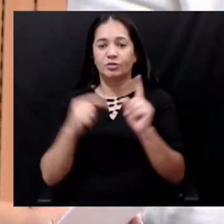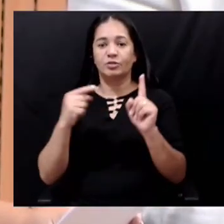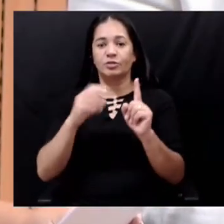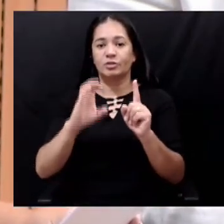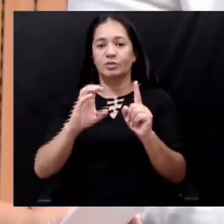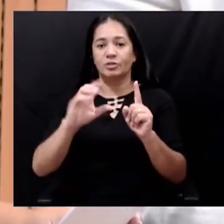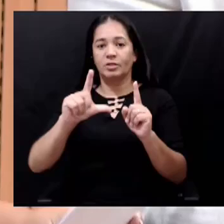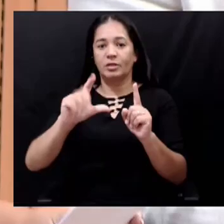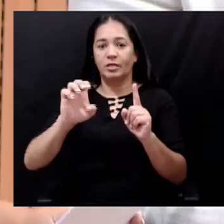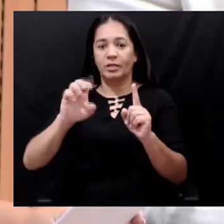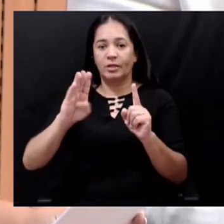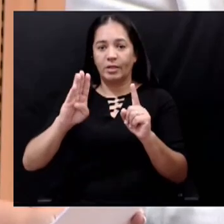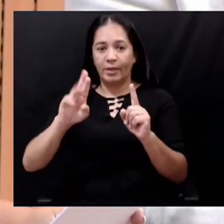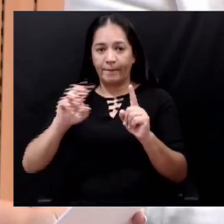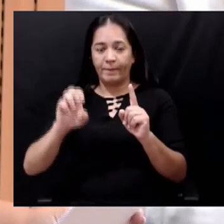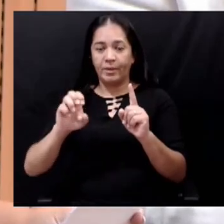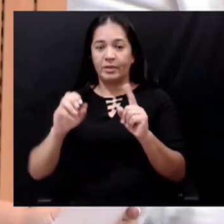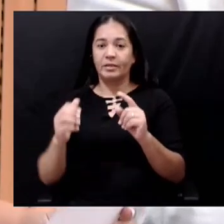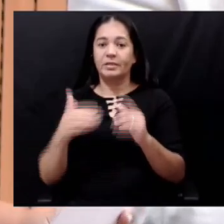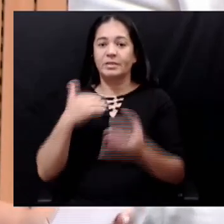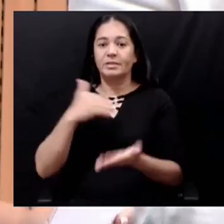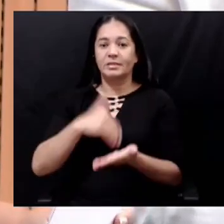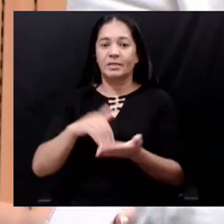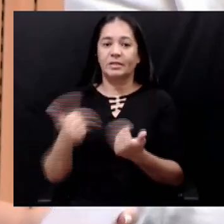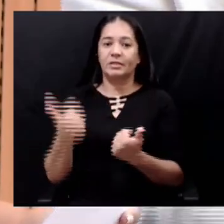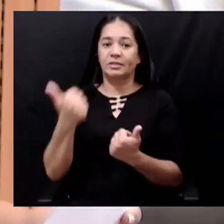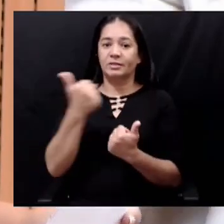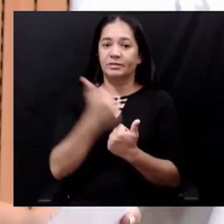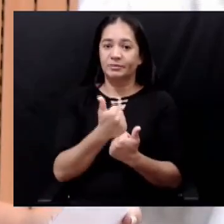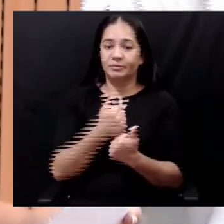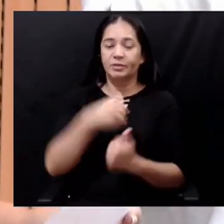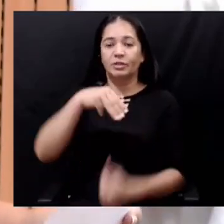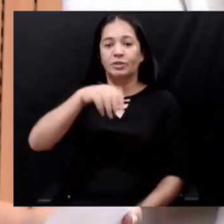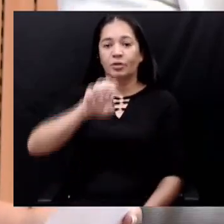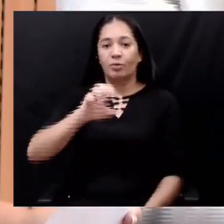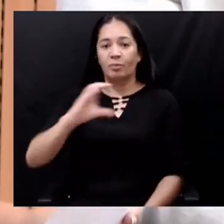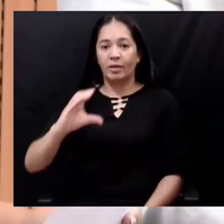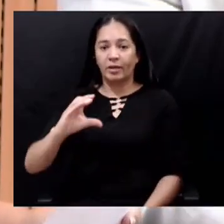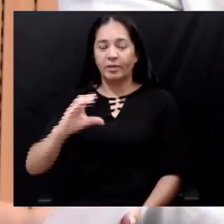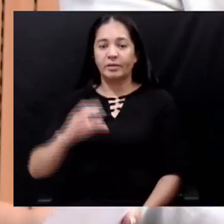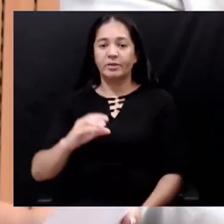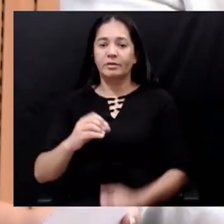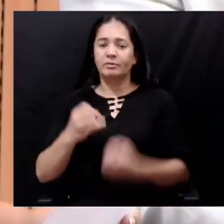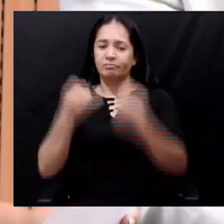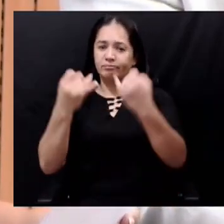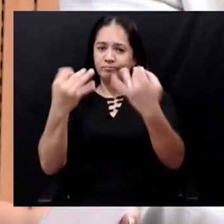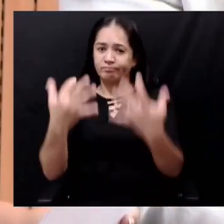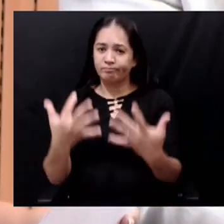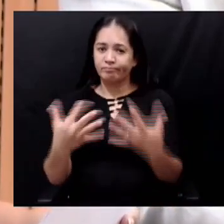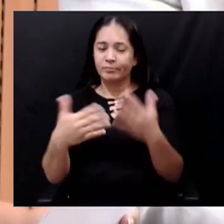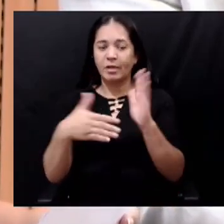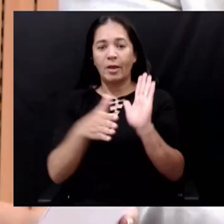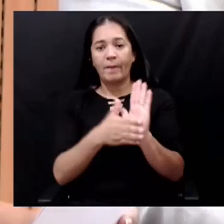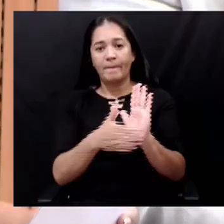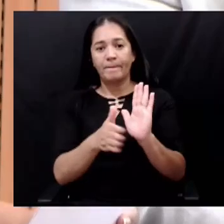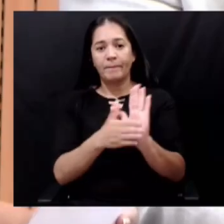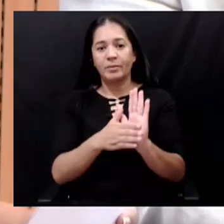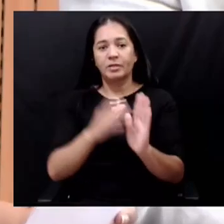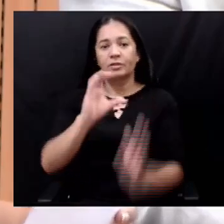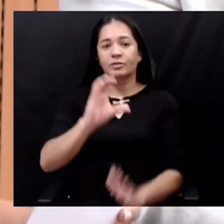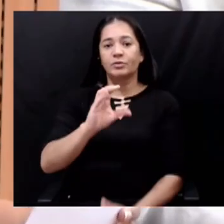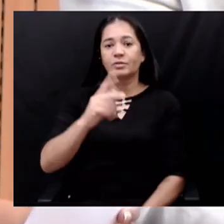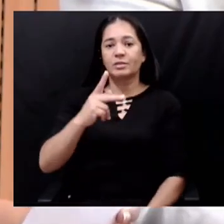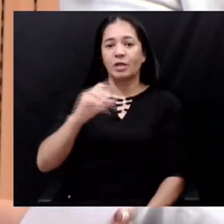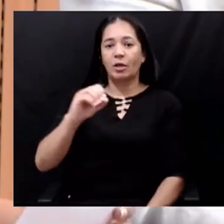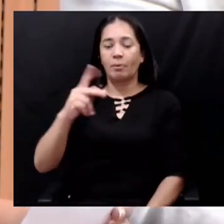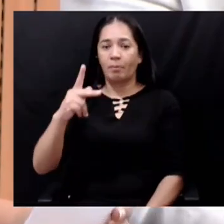secretário substitutivo do CECADI do MEC, trazendo aqui a pauta do CEPOP, que é da Rede Nacional